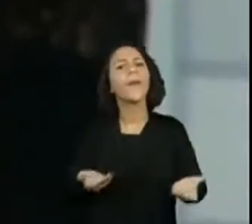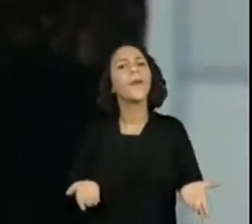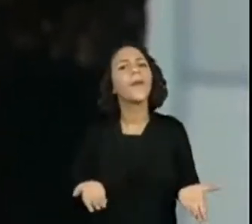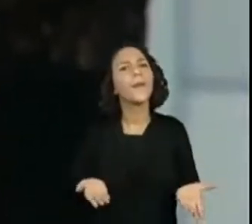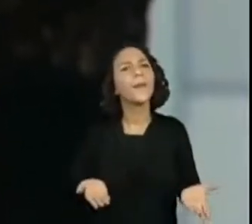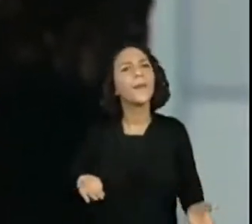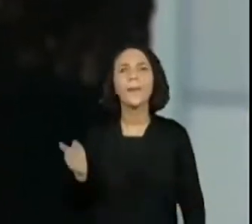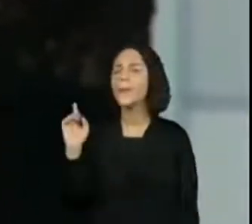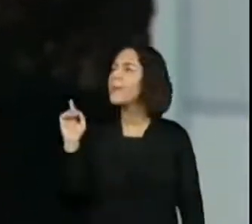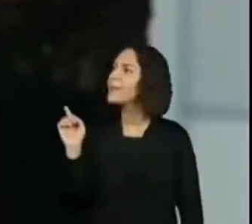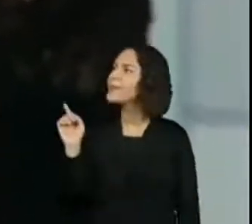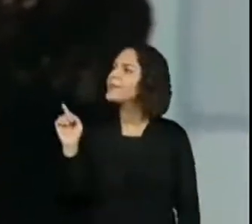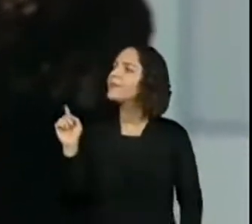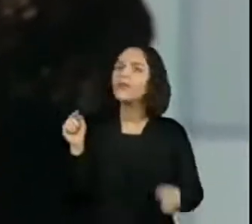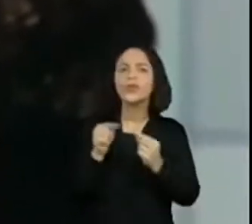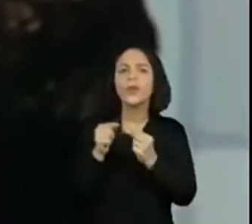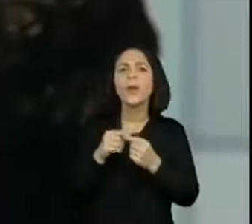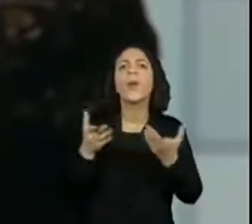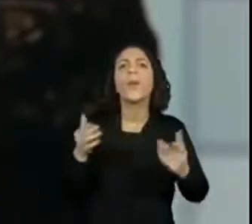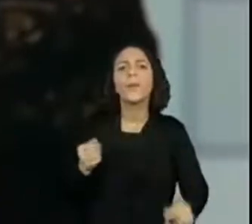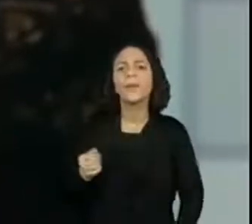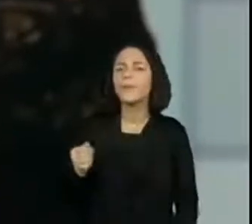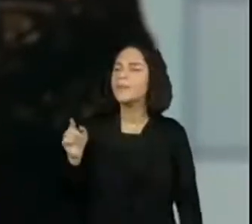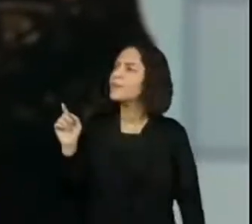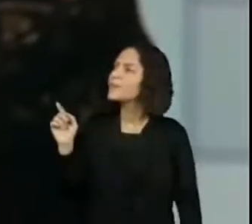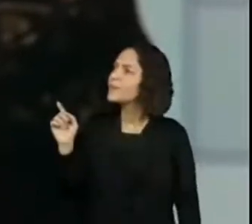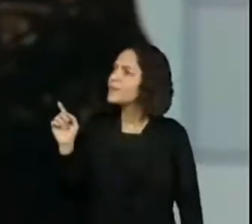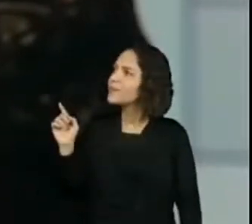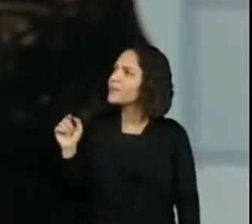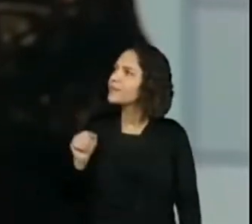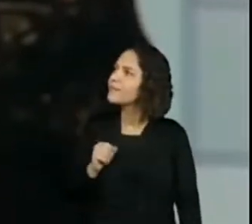construir, hein? O que você acha? Primeiro ano.